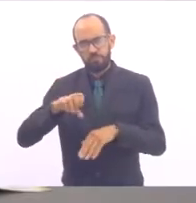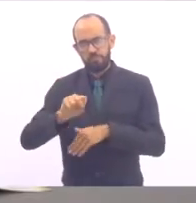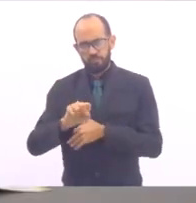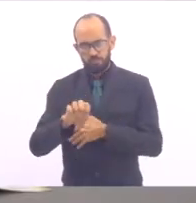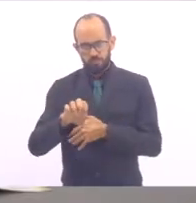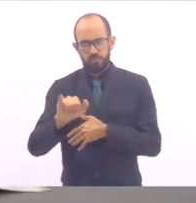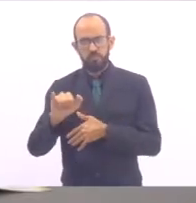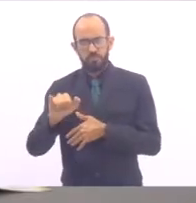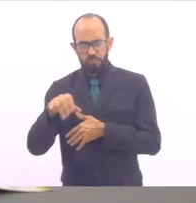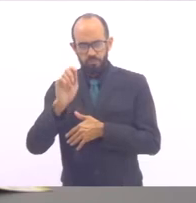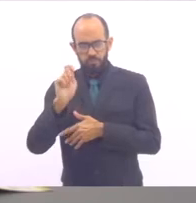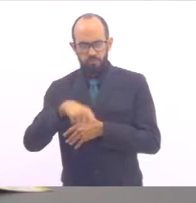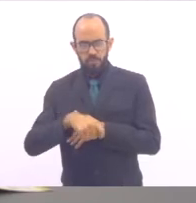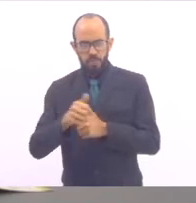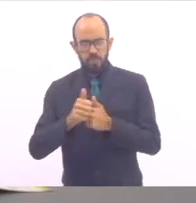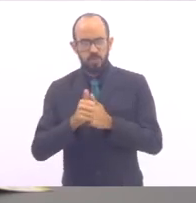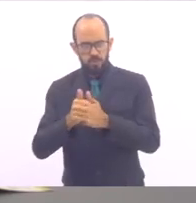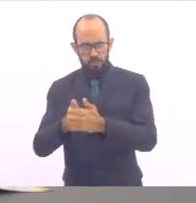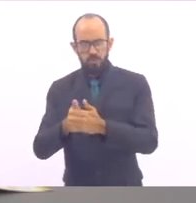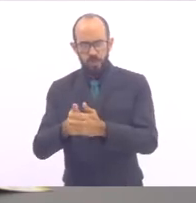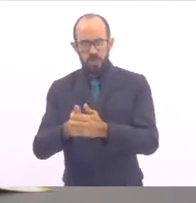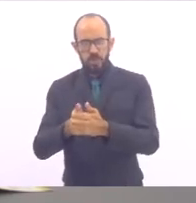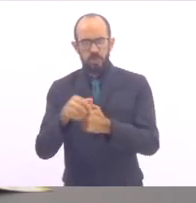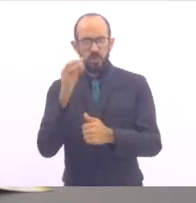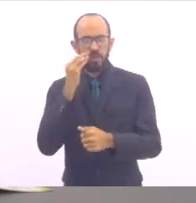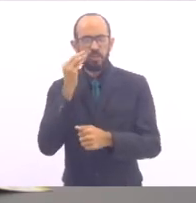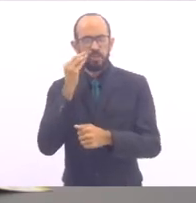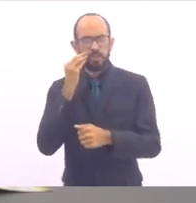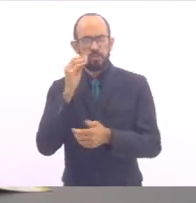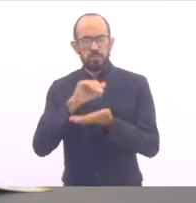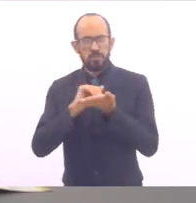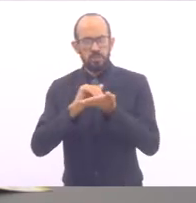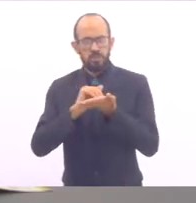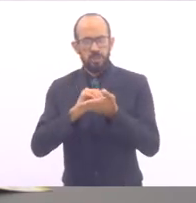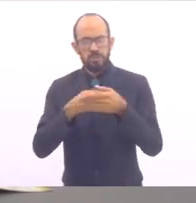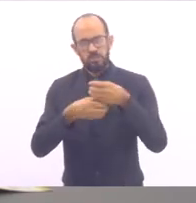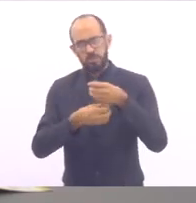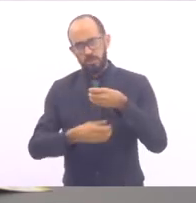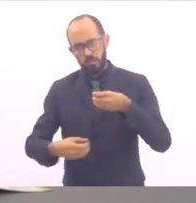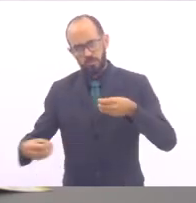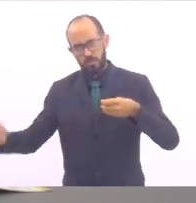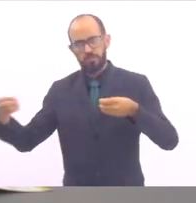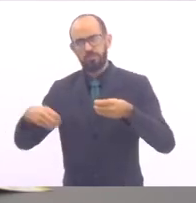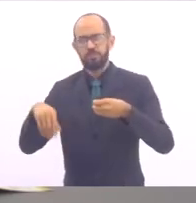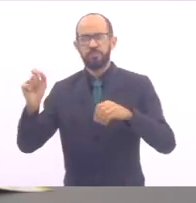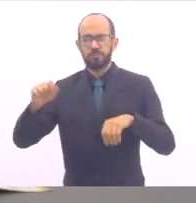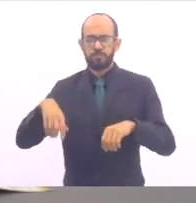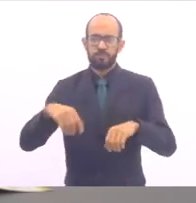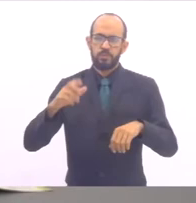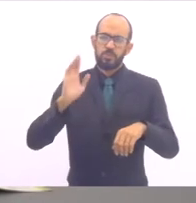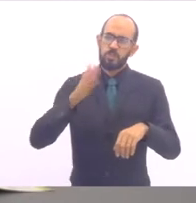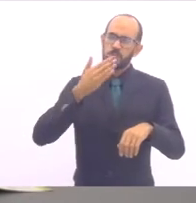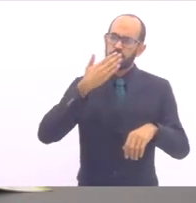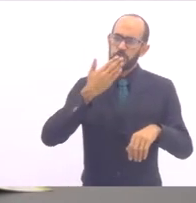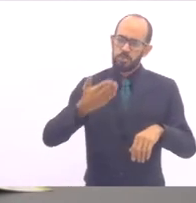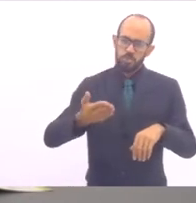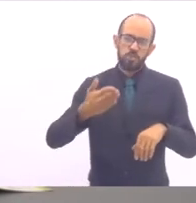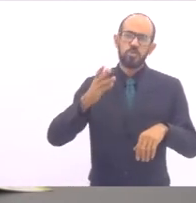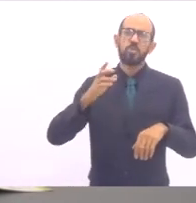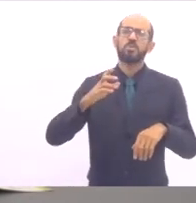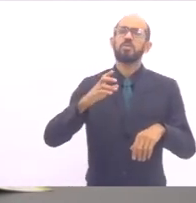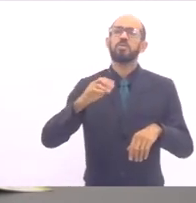acompanhar. Cadê a tentativa que a Subsecretaria de Saneamento fez para retomar aí. Pedimos subrogação, né,